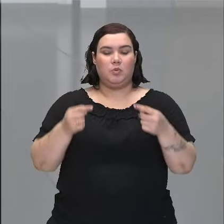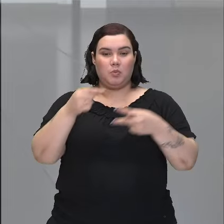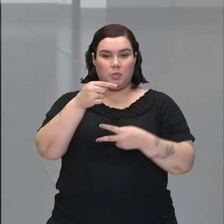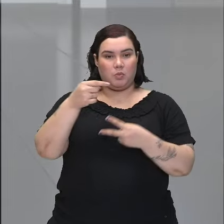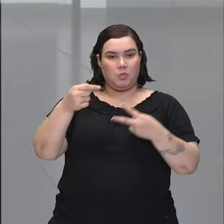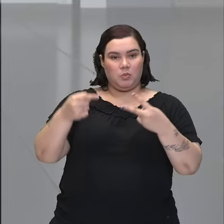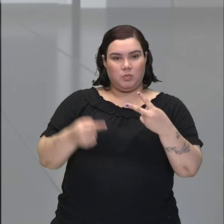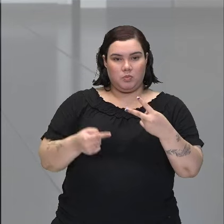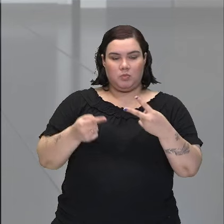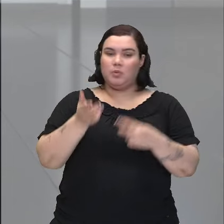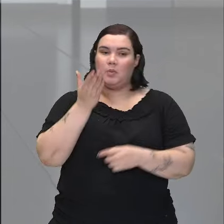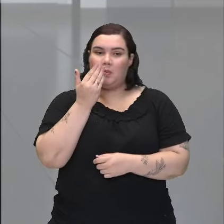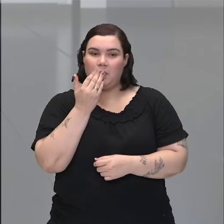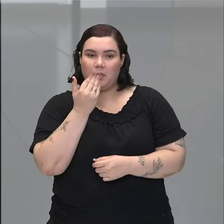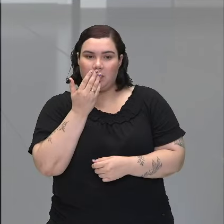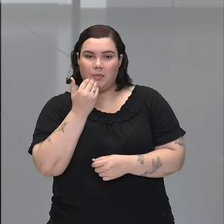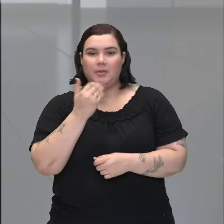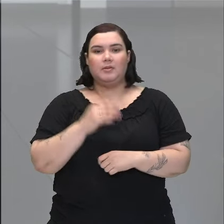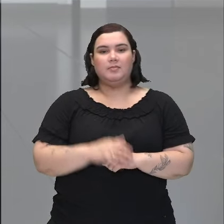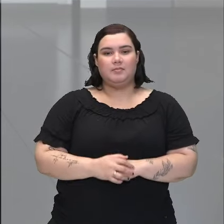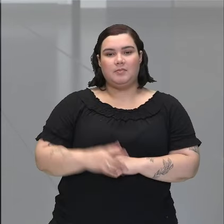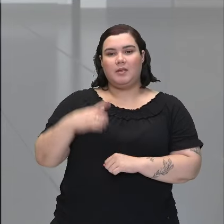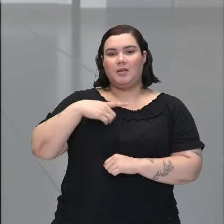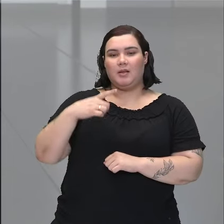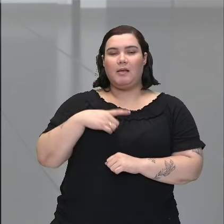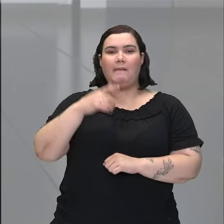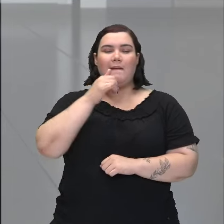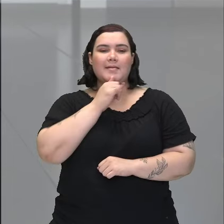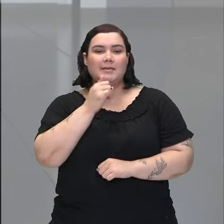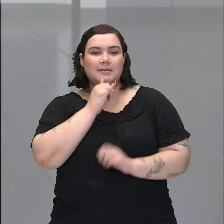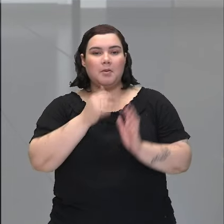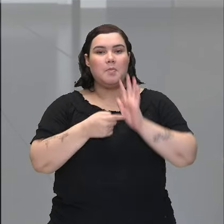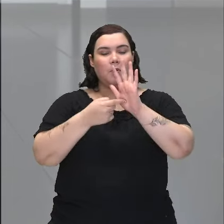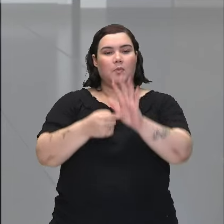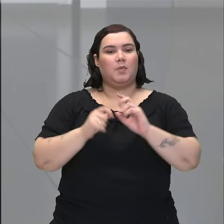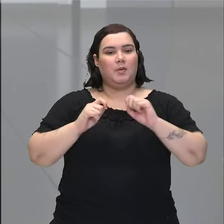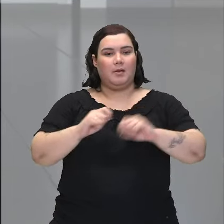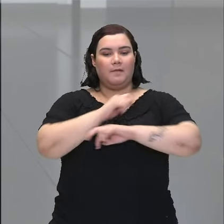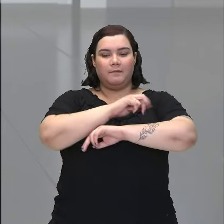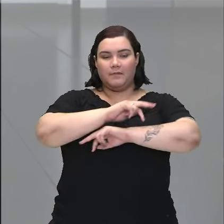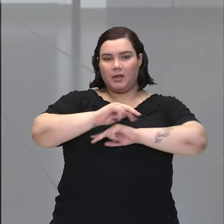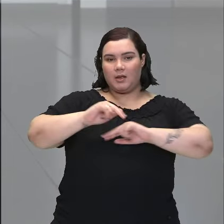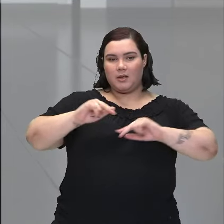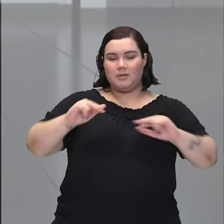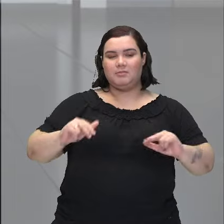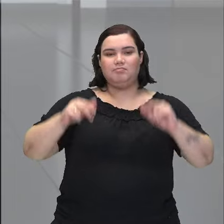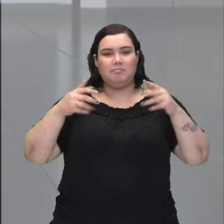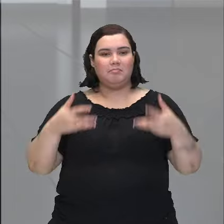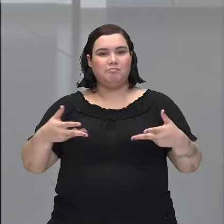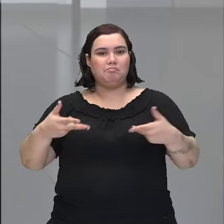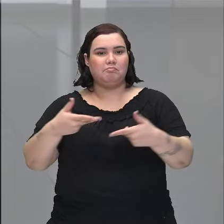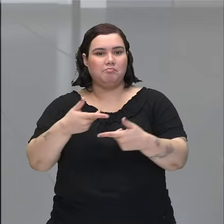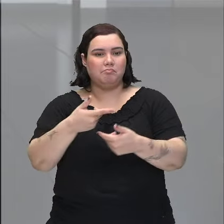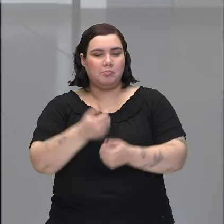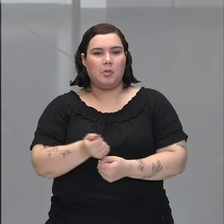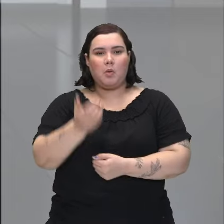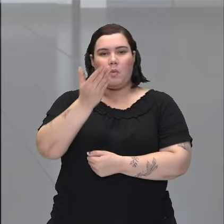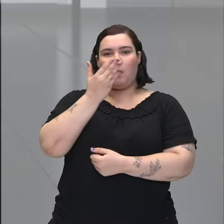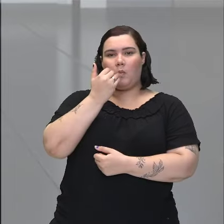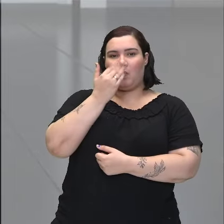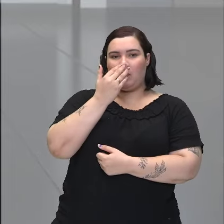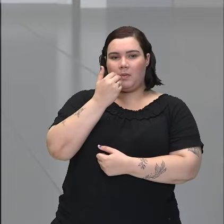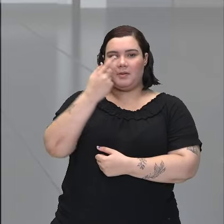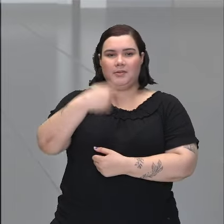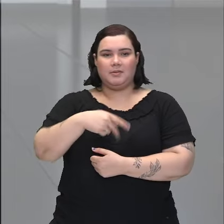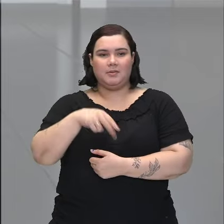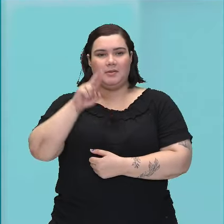dois alimentos exemplifica a diversidade e a riqueza gastronômica